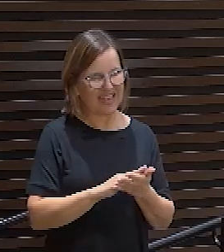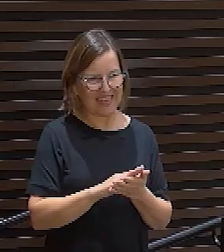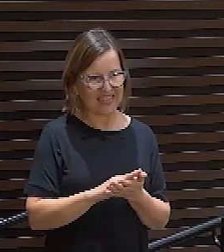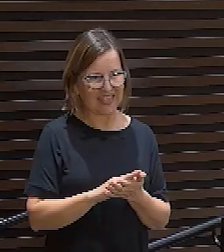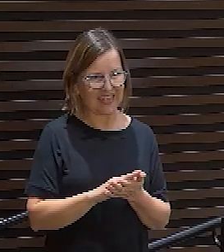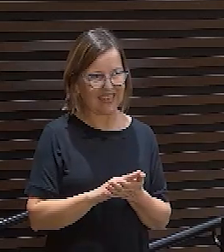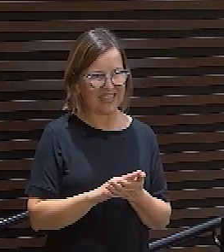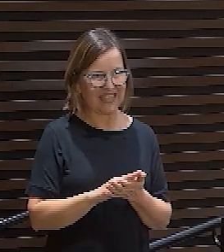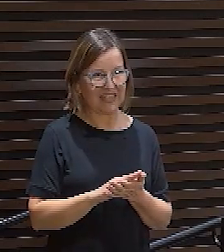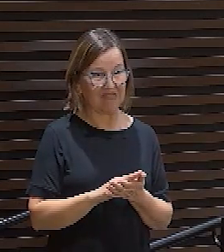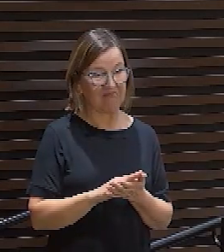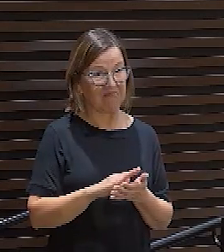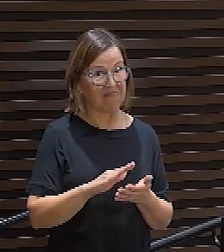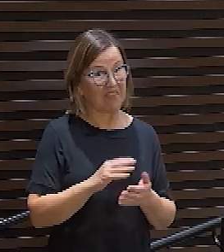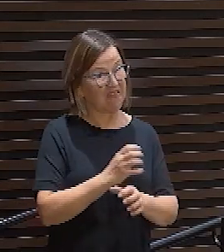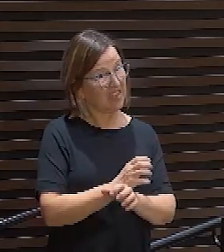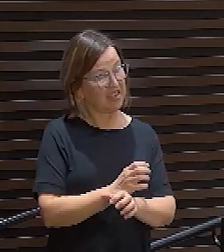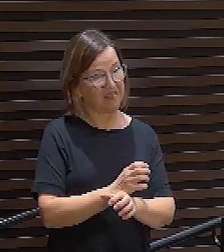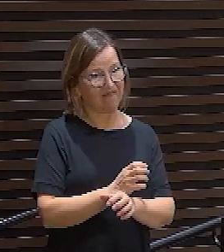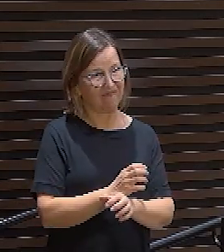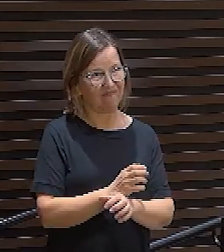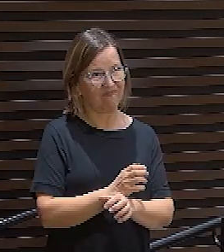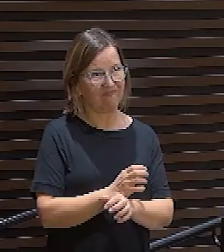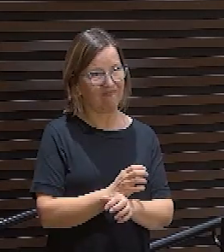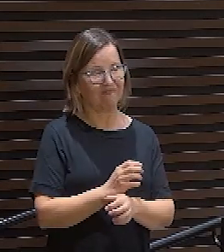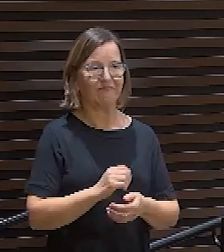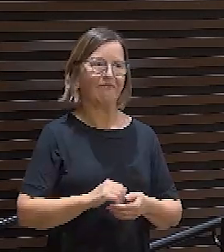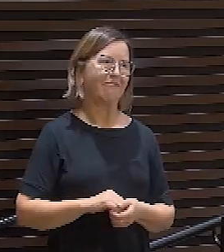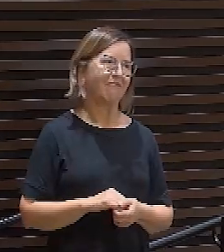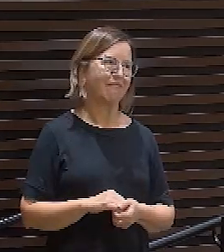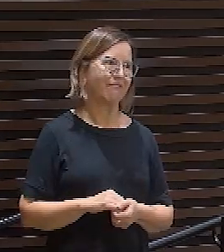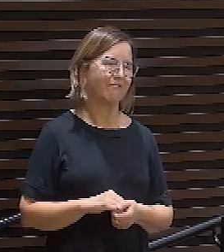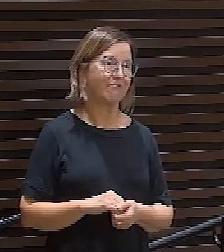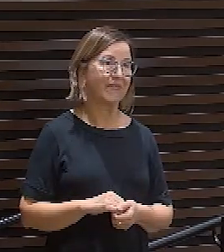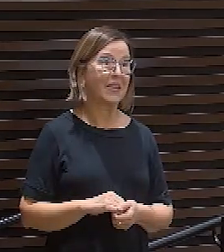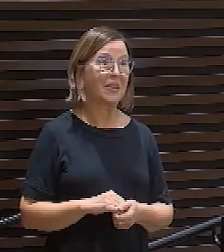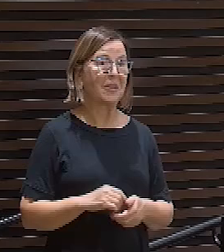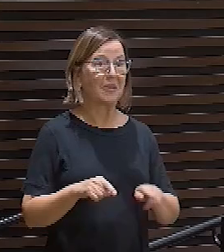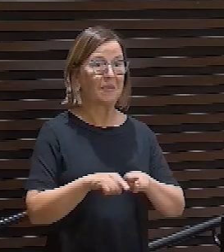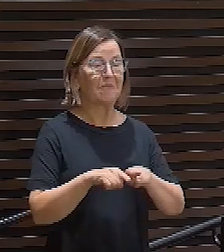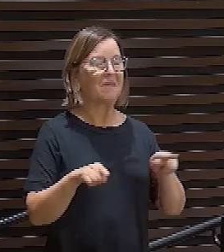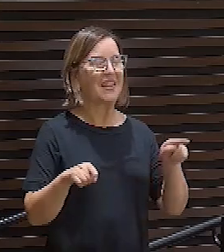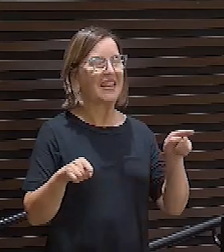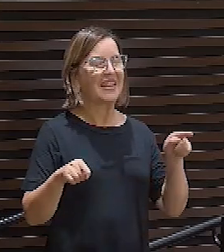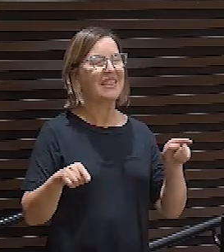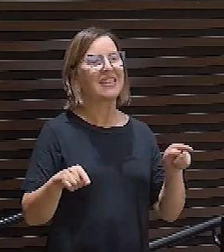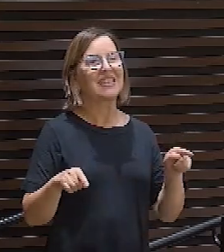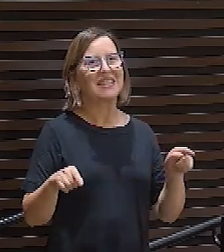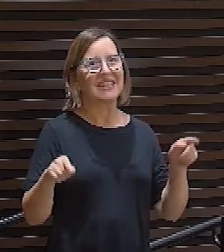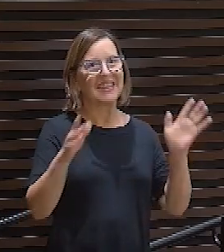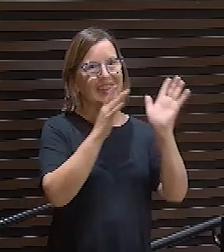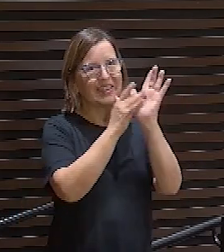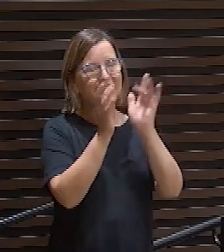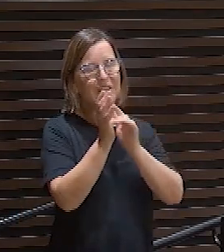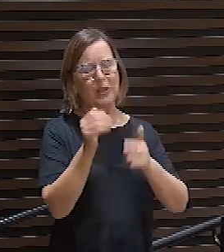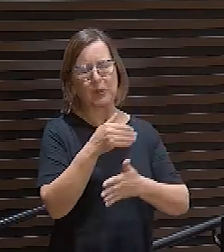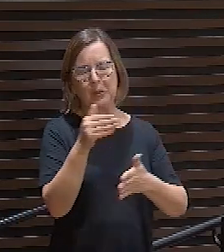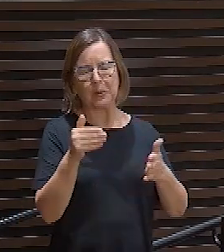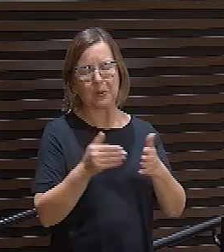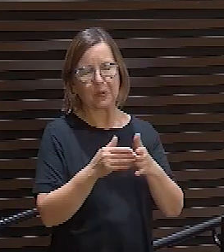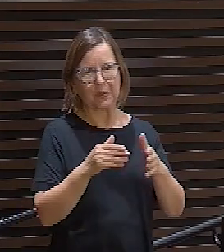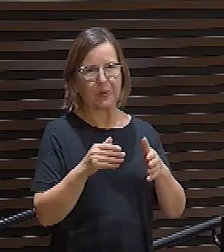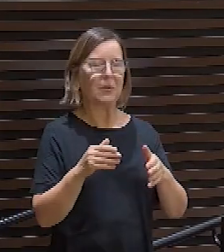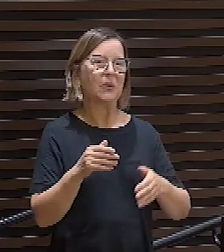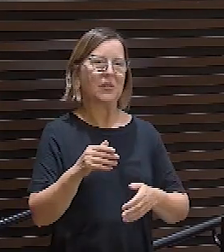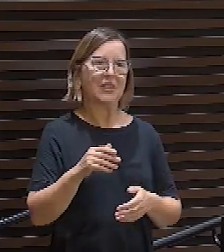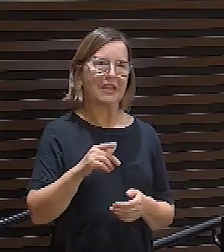não é vazio, vazio ainda é alguma coisa, fora dele é nada. Nele tudo subsiste, as criadas, as redimidas, nele está